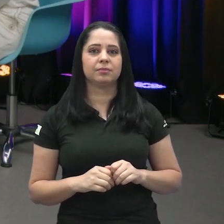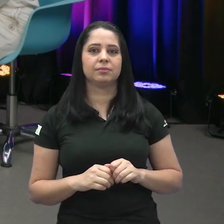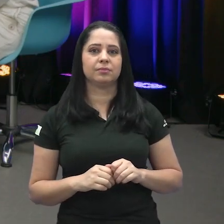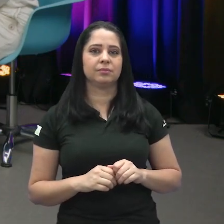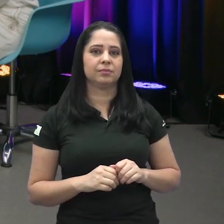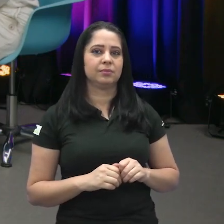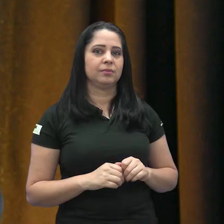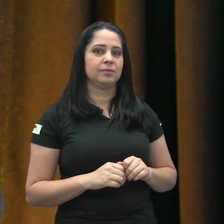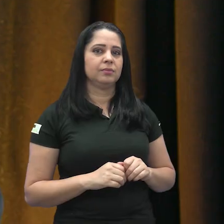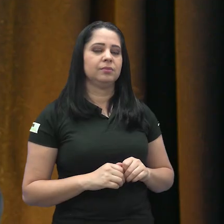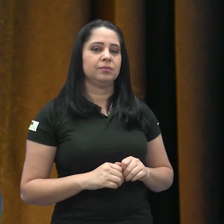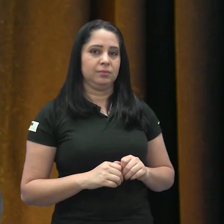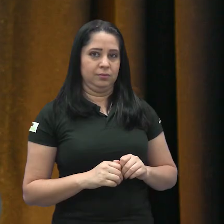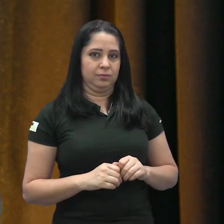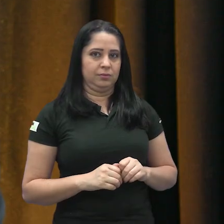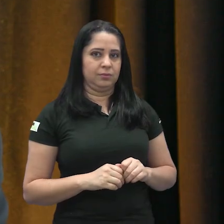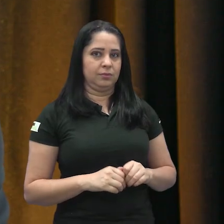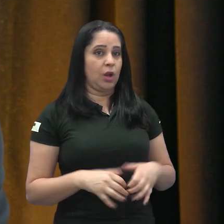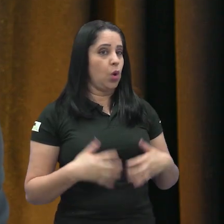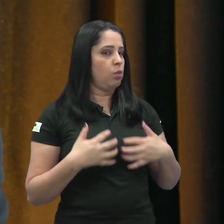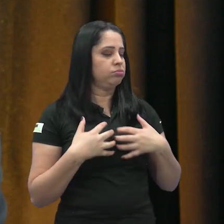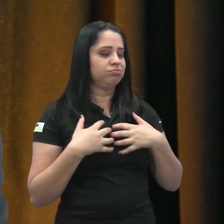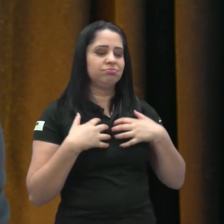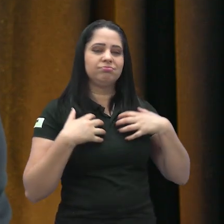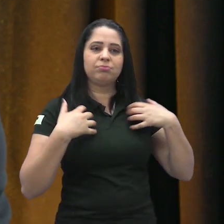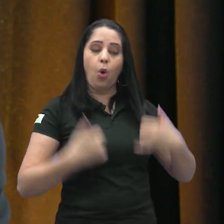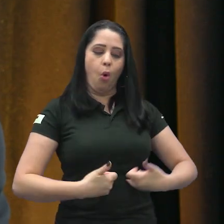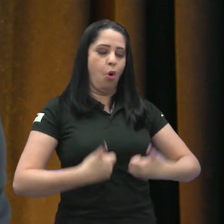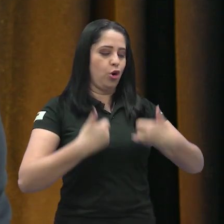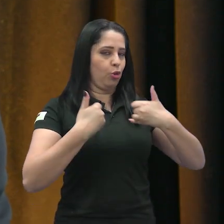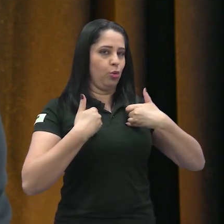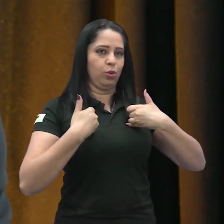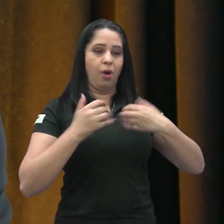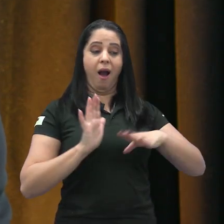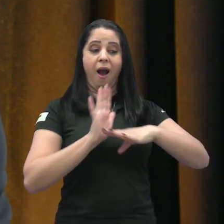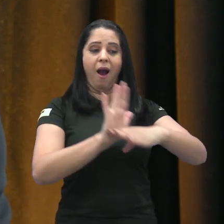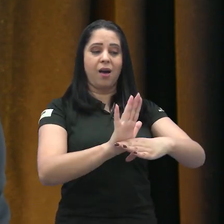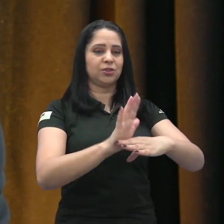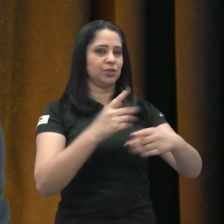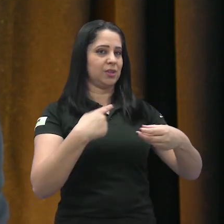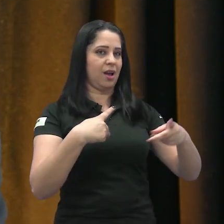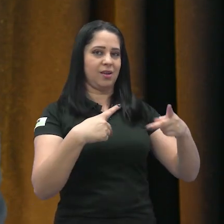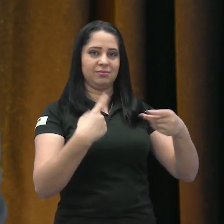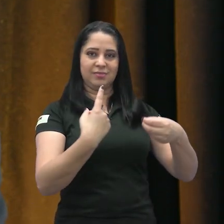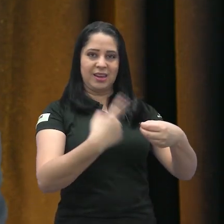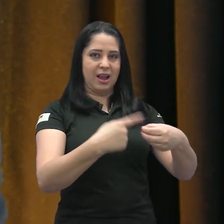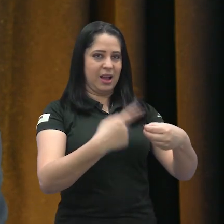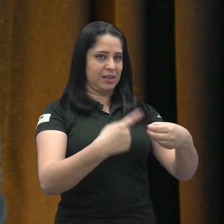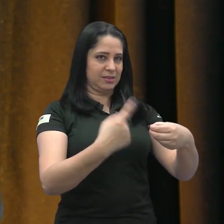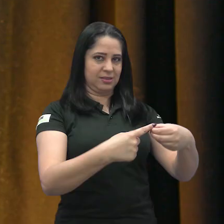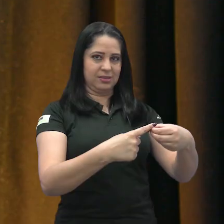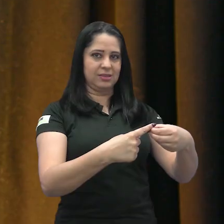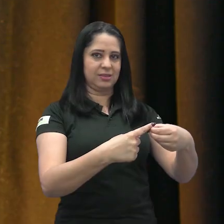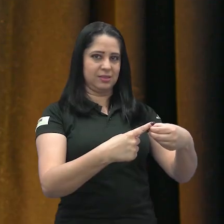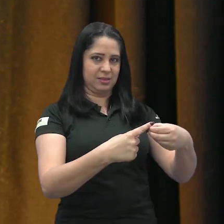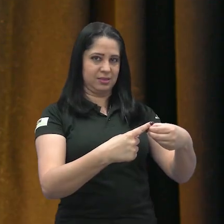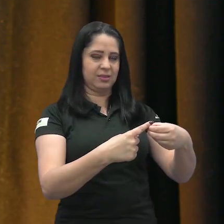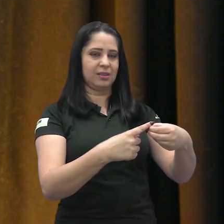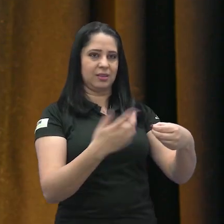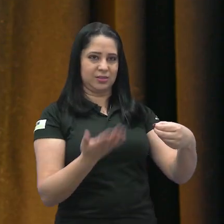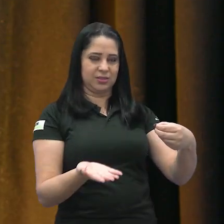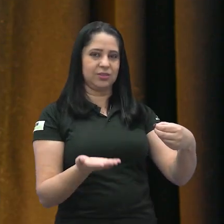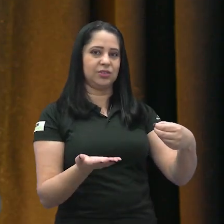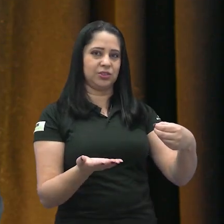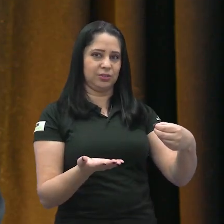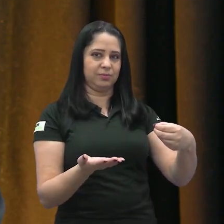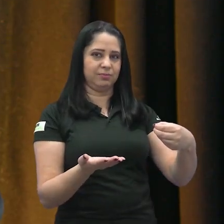para dizer, Priscila, é uma honra servir a cidade, dentro de uma questão